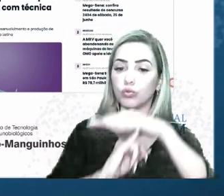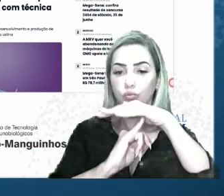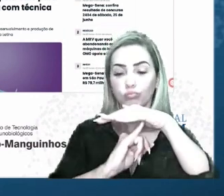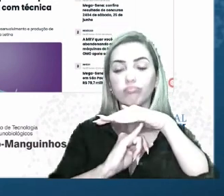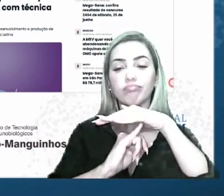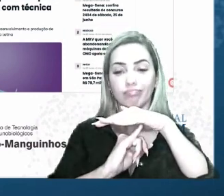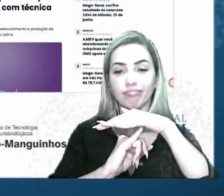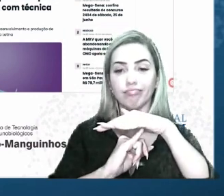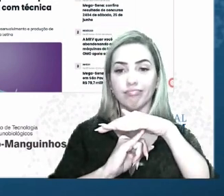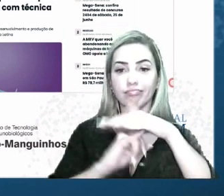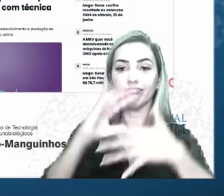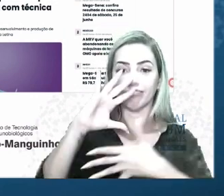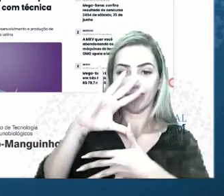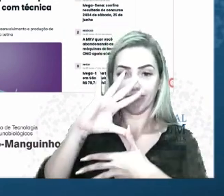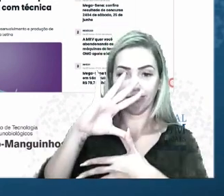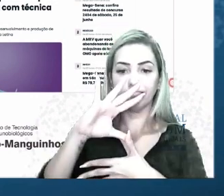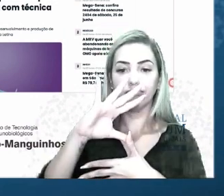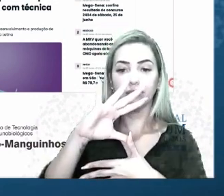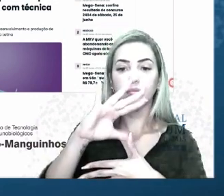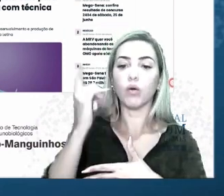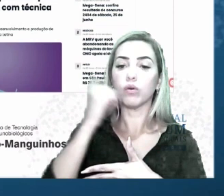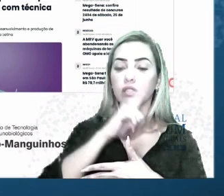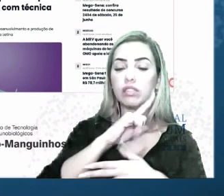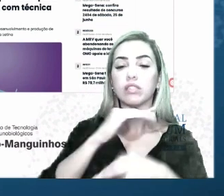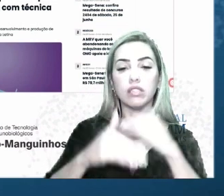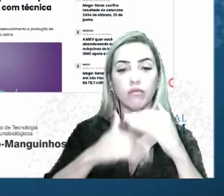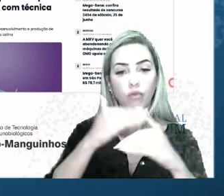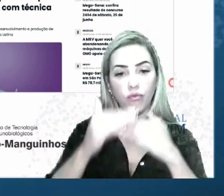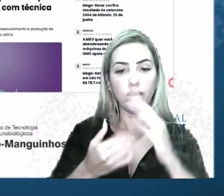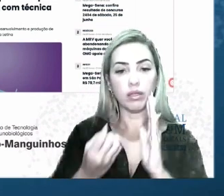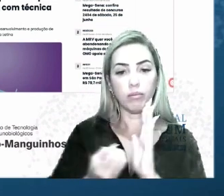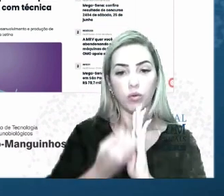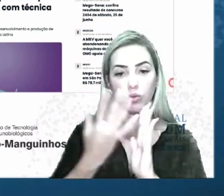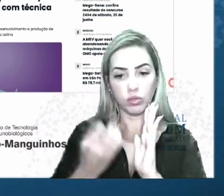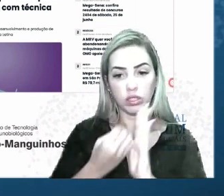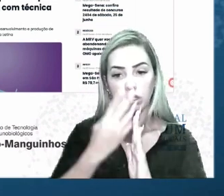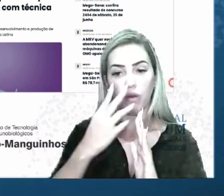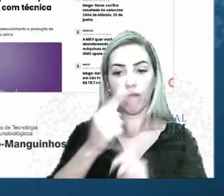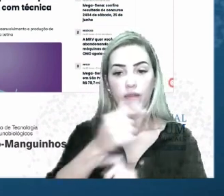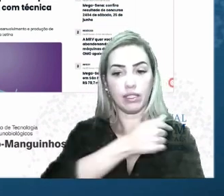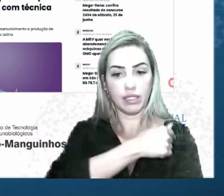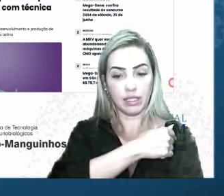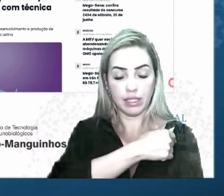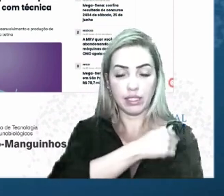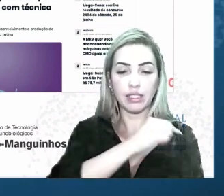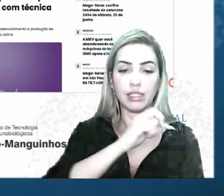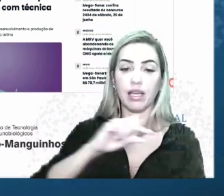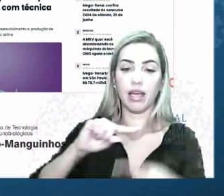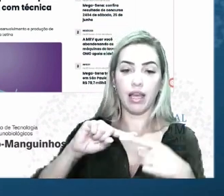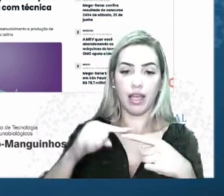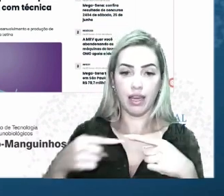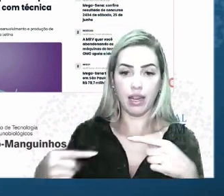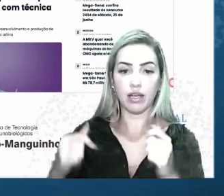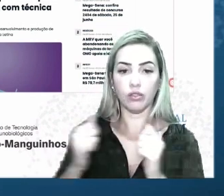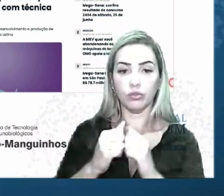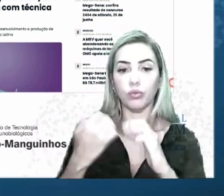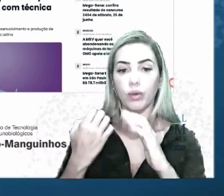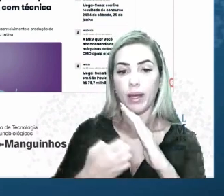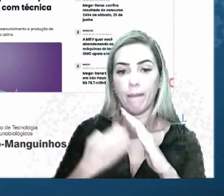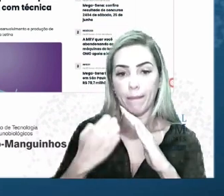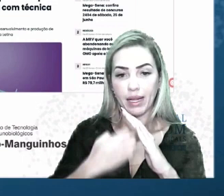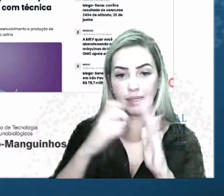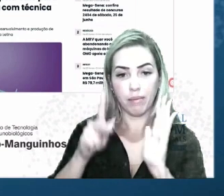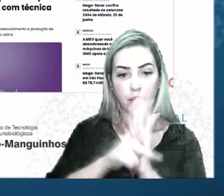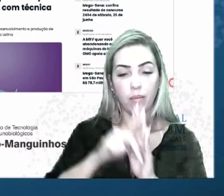América Latina para desenvolvimento e produção de vacinas de RNA, juntamente com a empresa Synergium da Argentina.